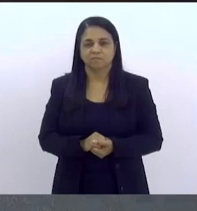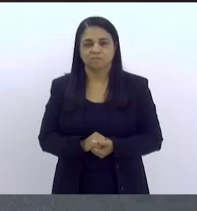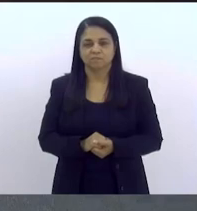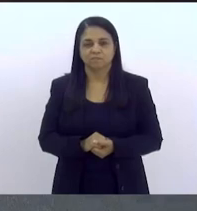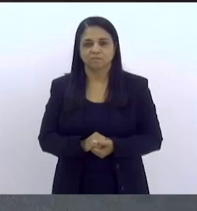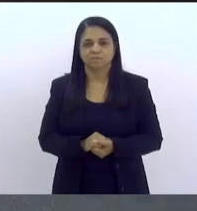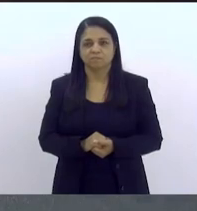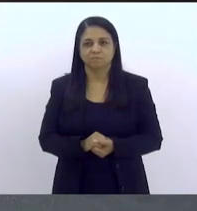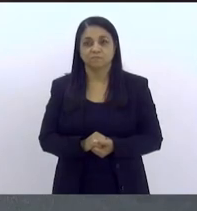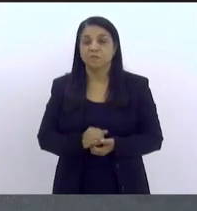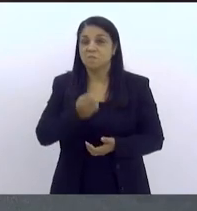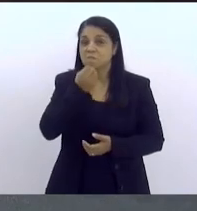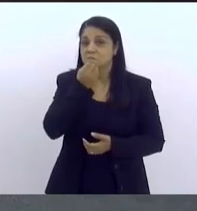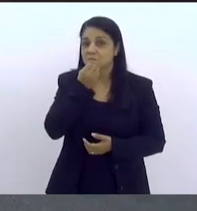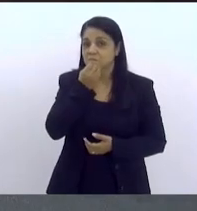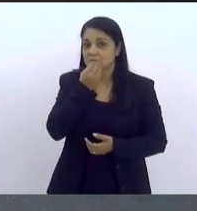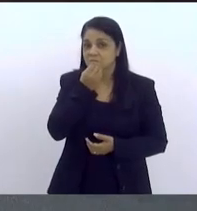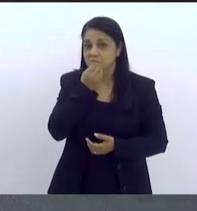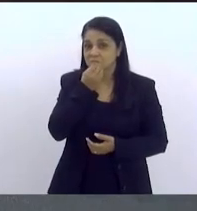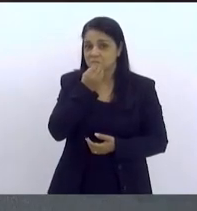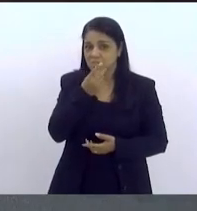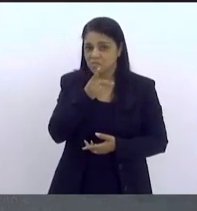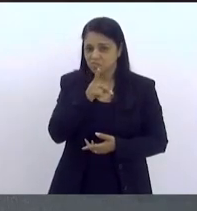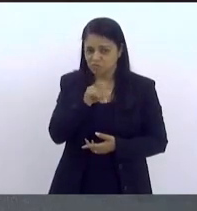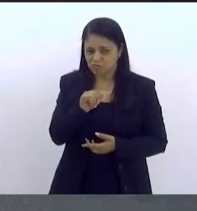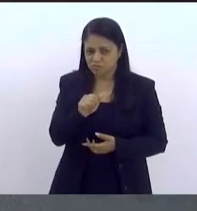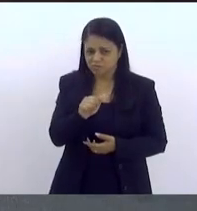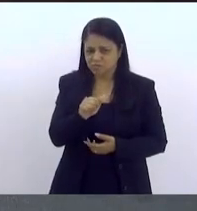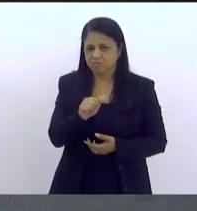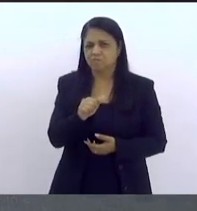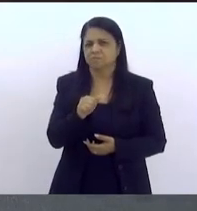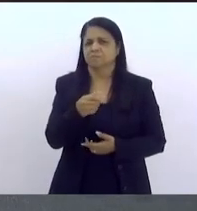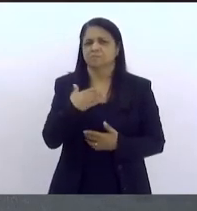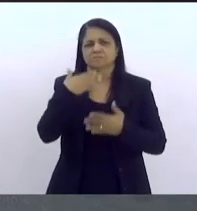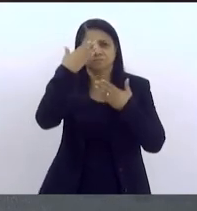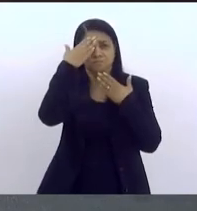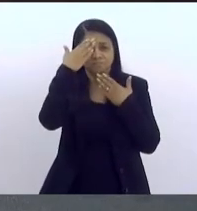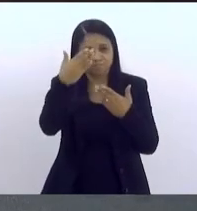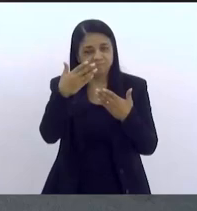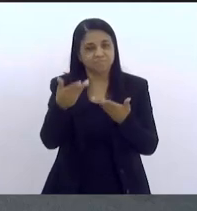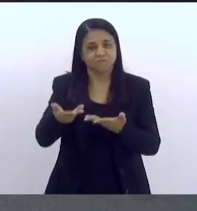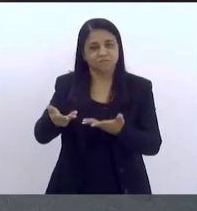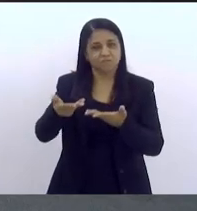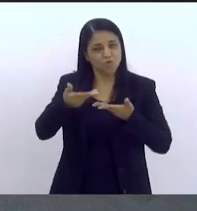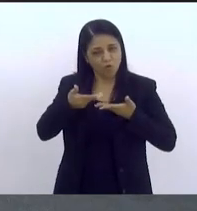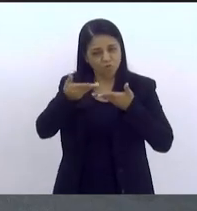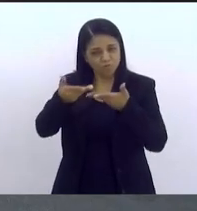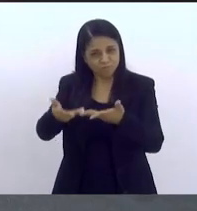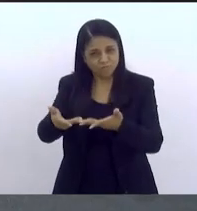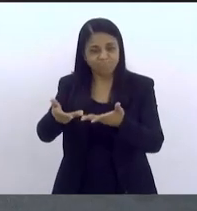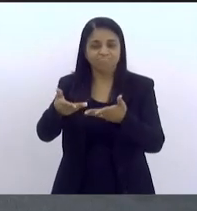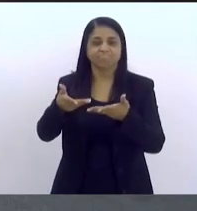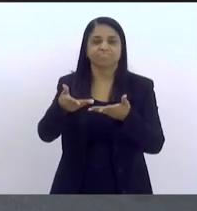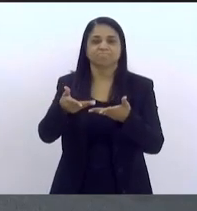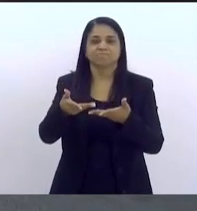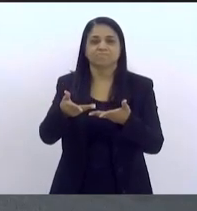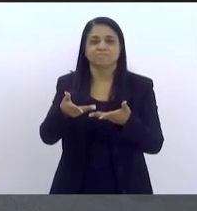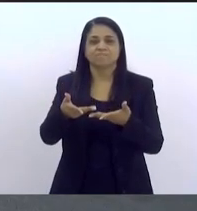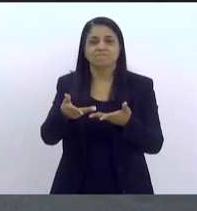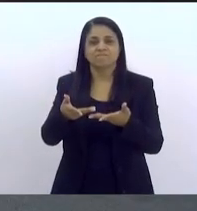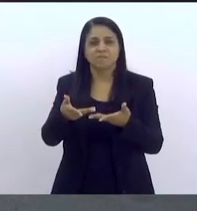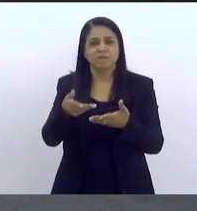pronto Bom dia obrigada então pelo convite é através de